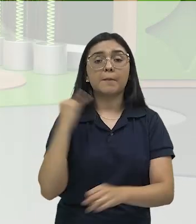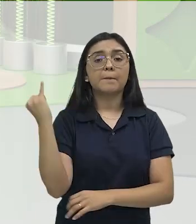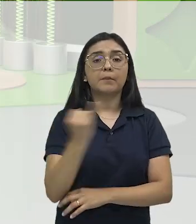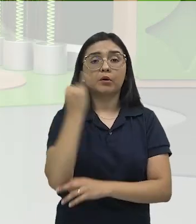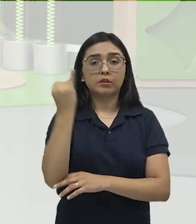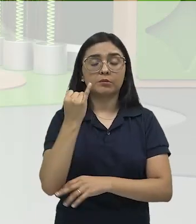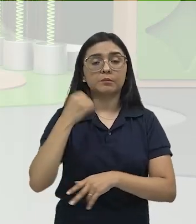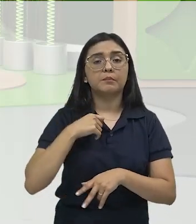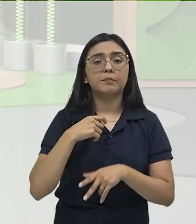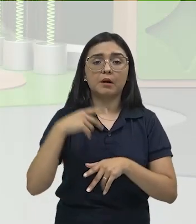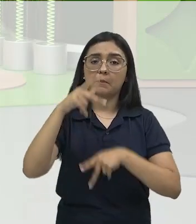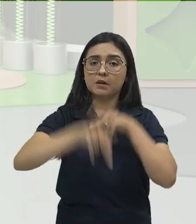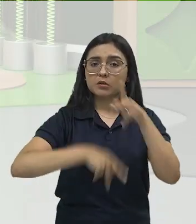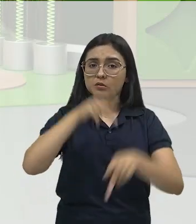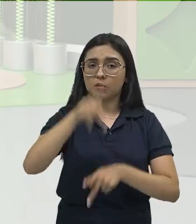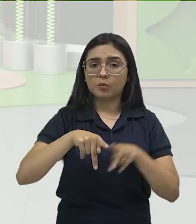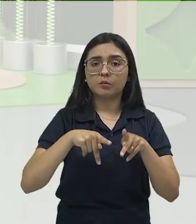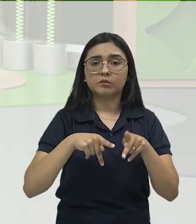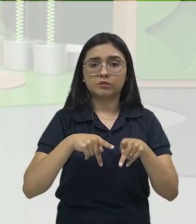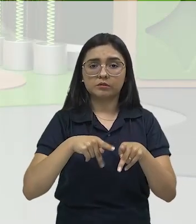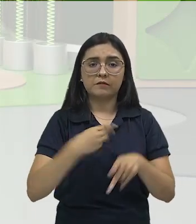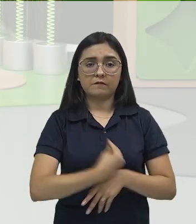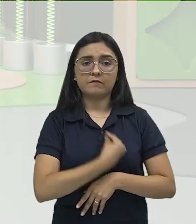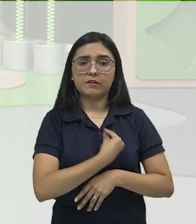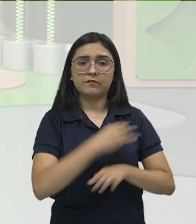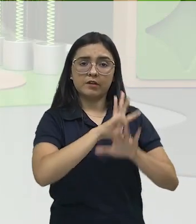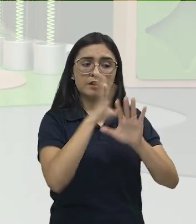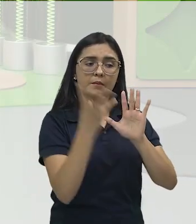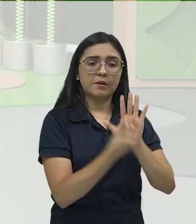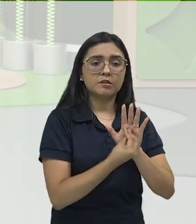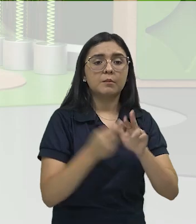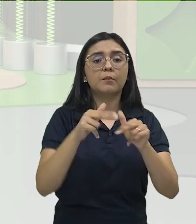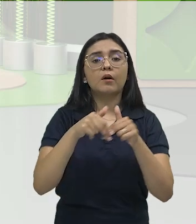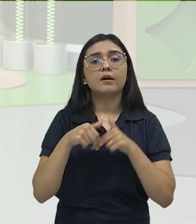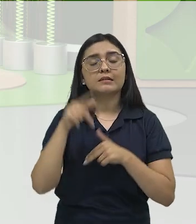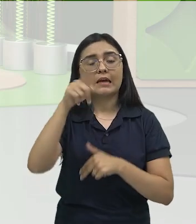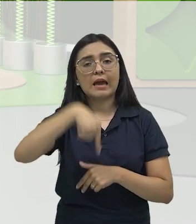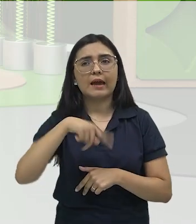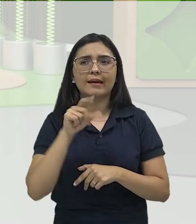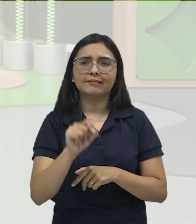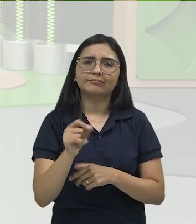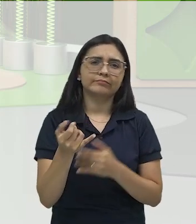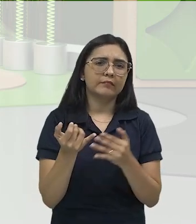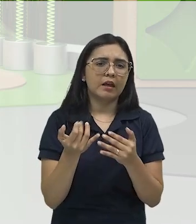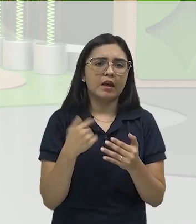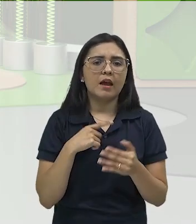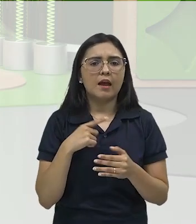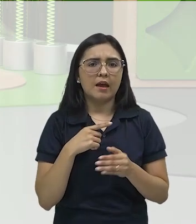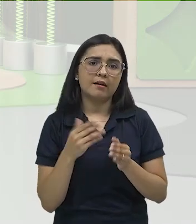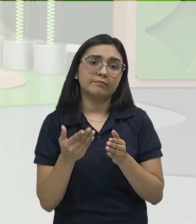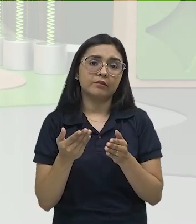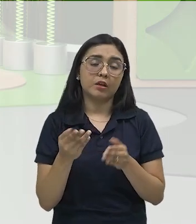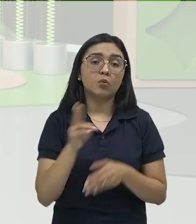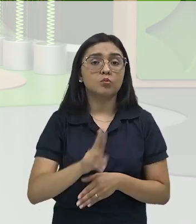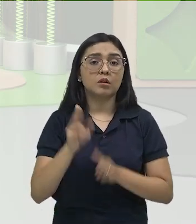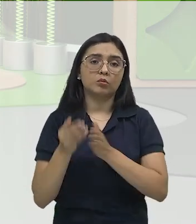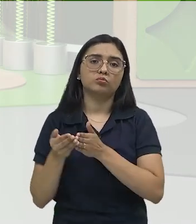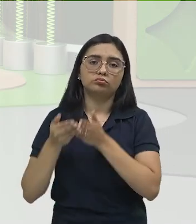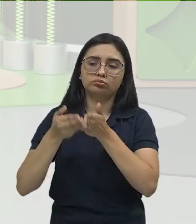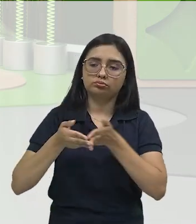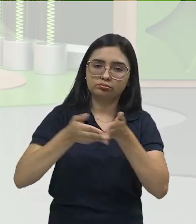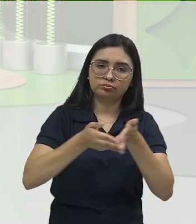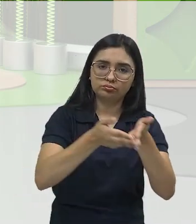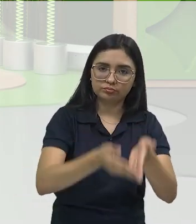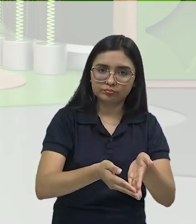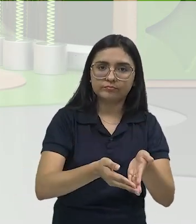para a população da Amazônia, né? Porque servem de verdadeiros meios de transporte, né? São as